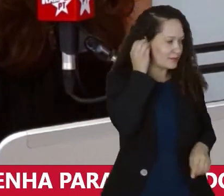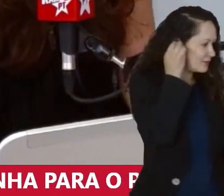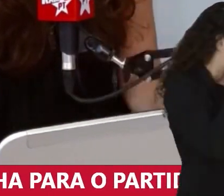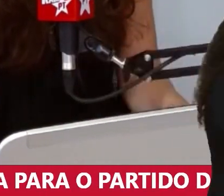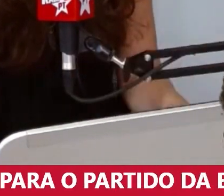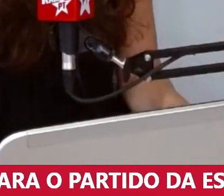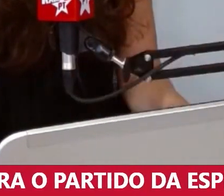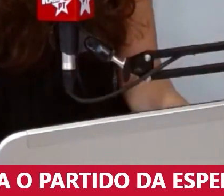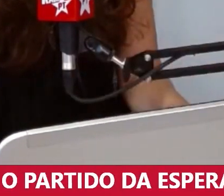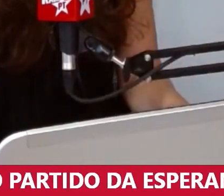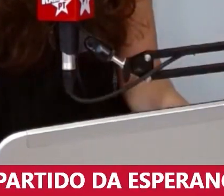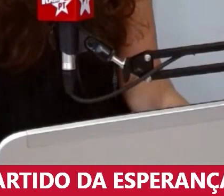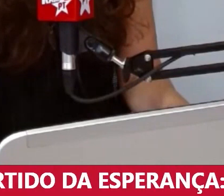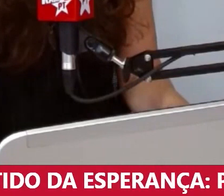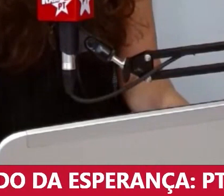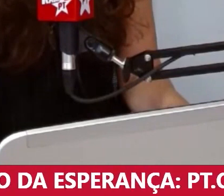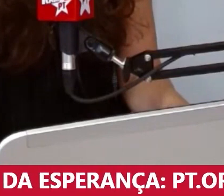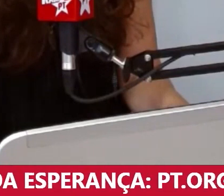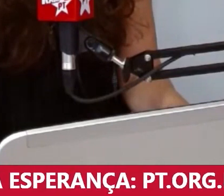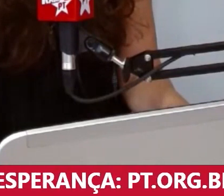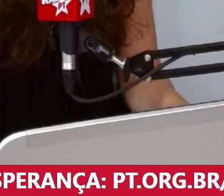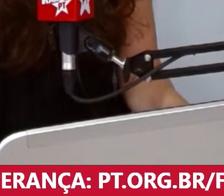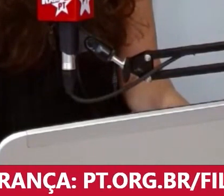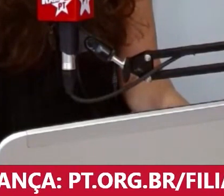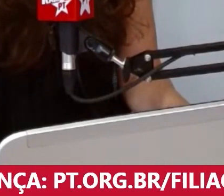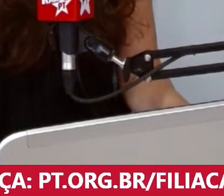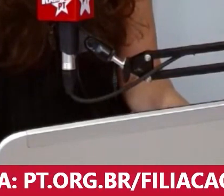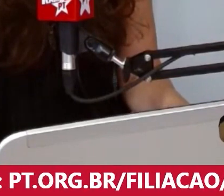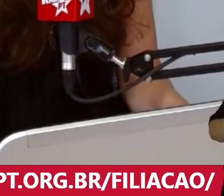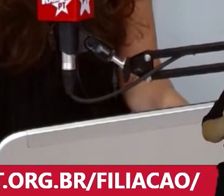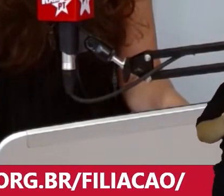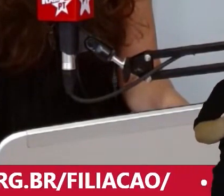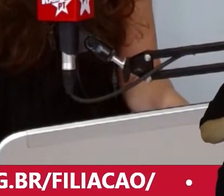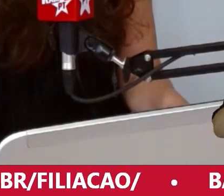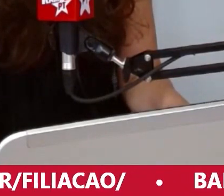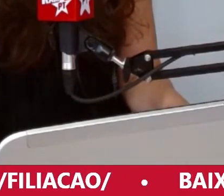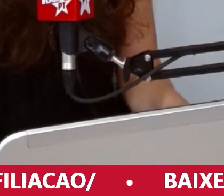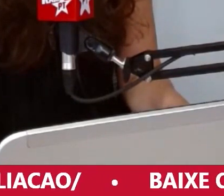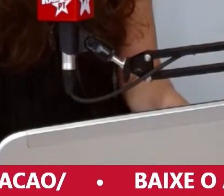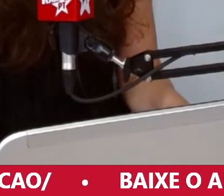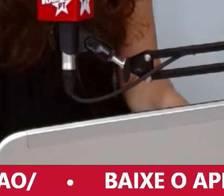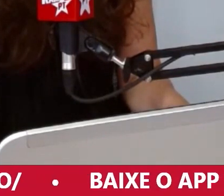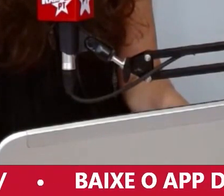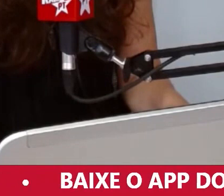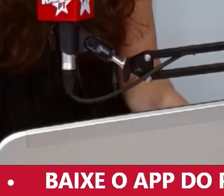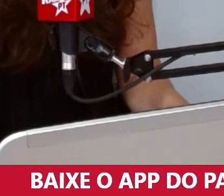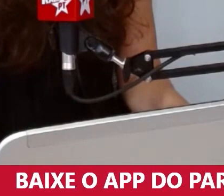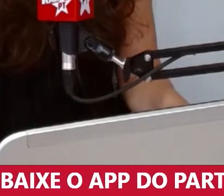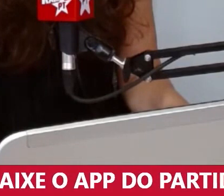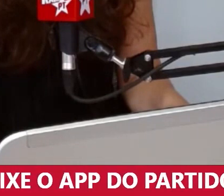E a gente acompanhando essas pessoas, porque assim, a política do governo Bolsonaro, ela se dá muito em torno